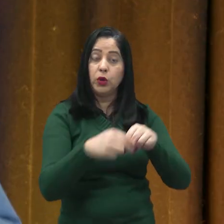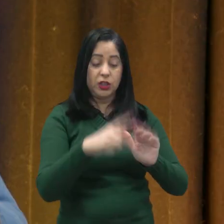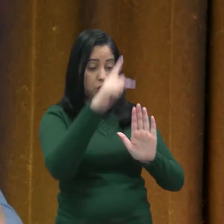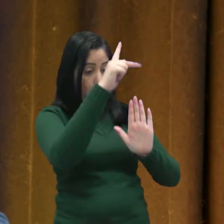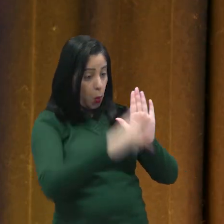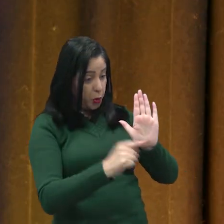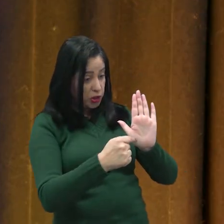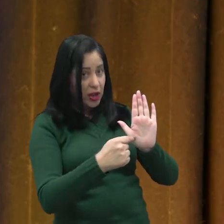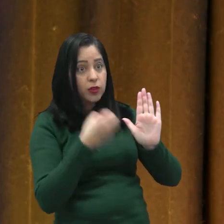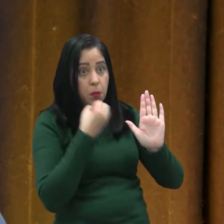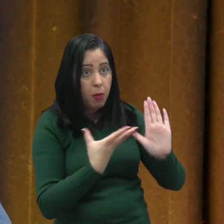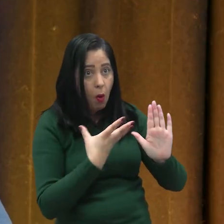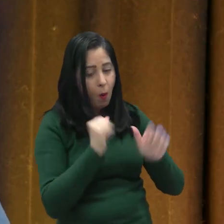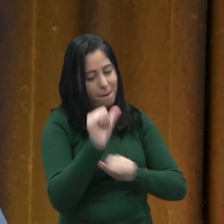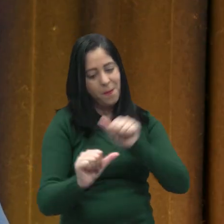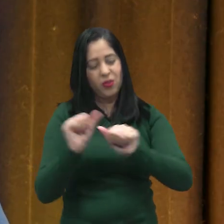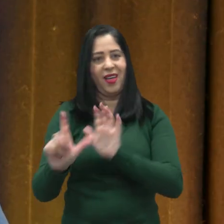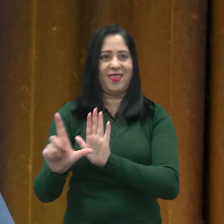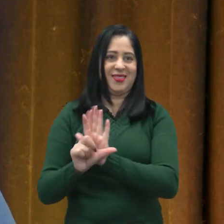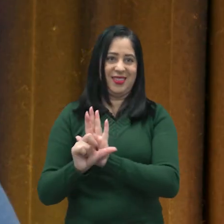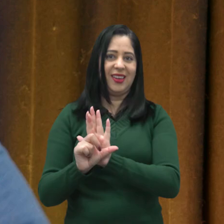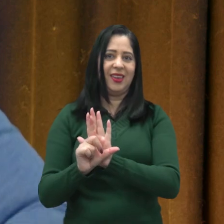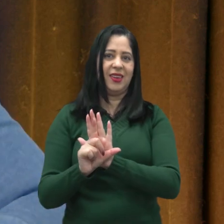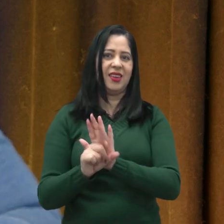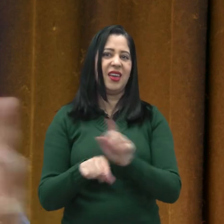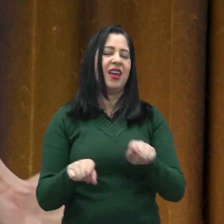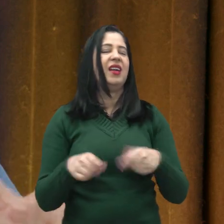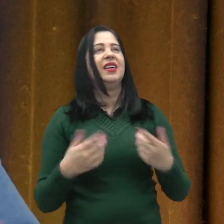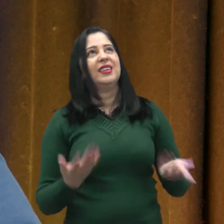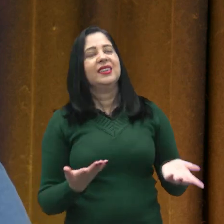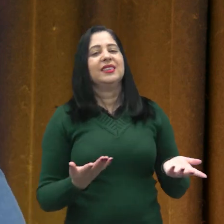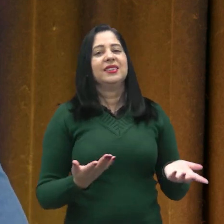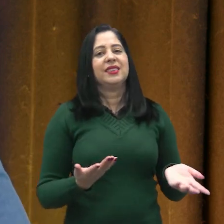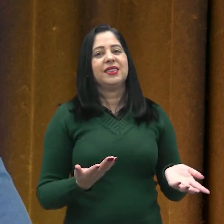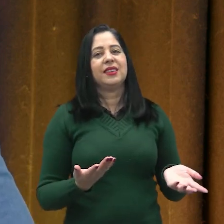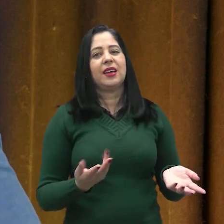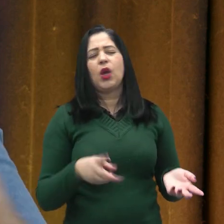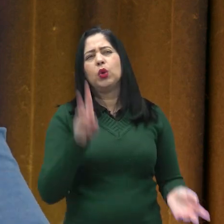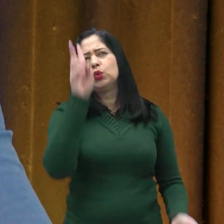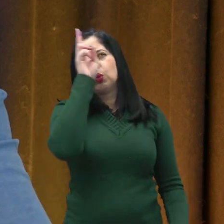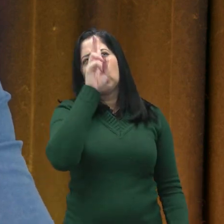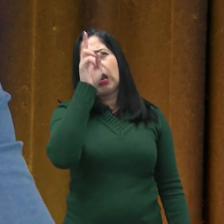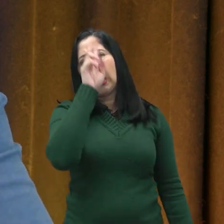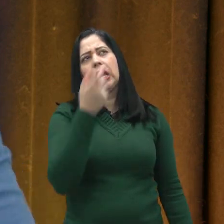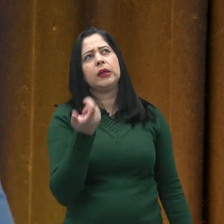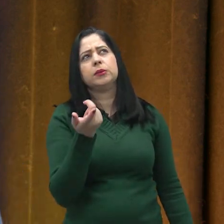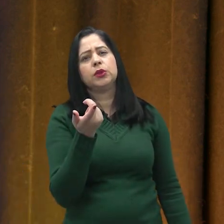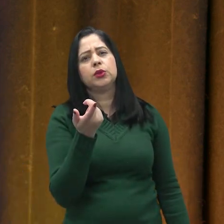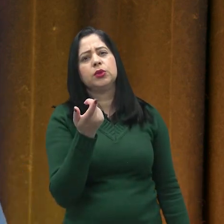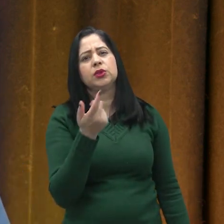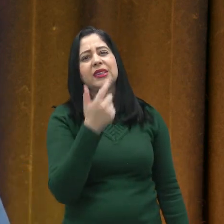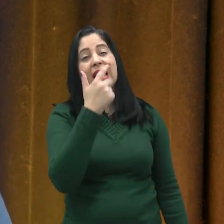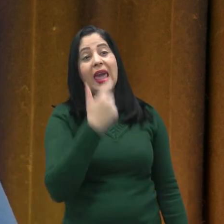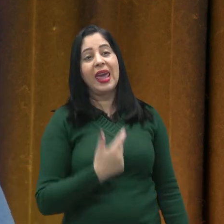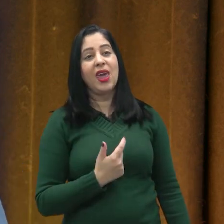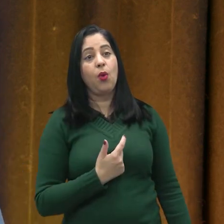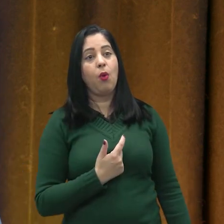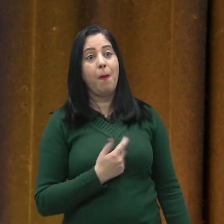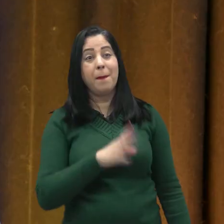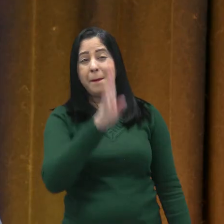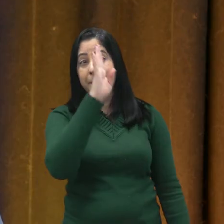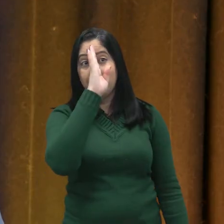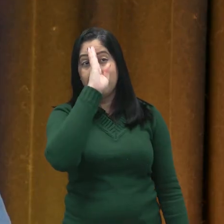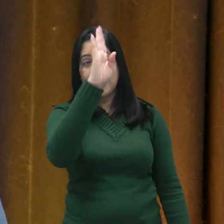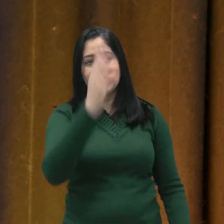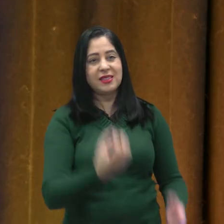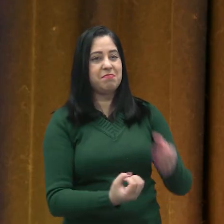gente transforma em lei para que tudo possa dar certo, né? E vários outros, eu acho que eu no meu primeiro mandato, eu fui recordista de